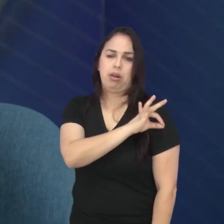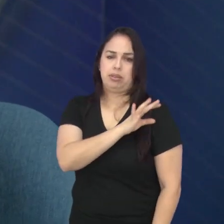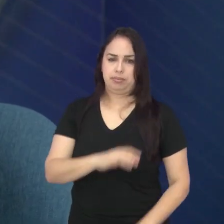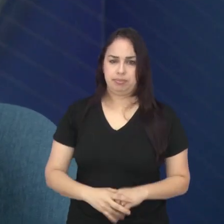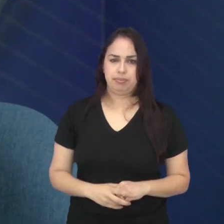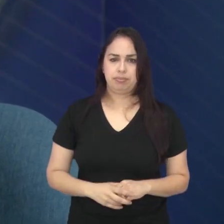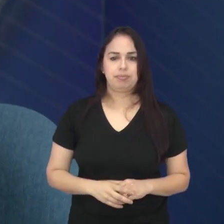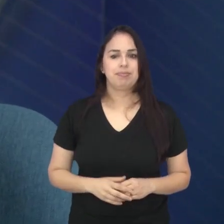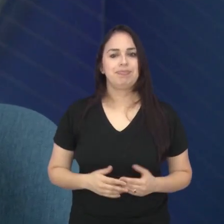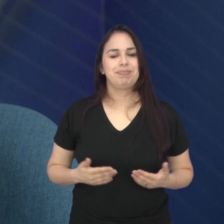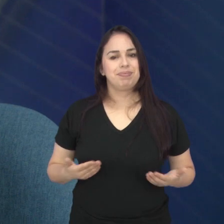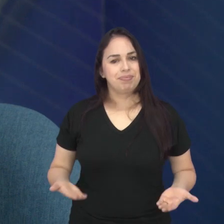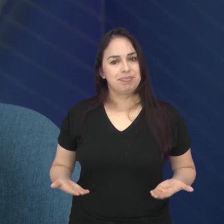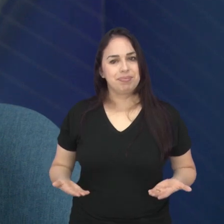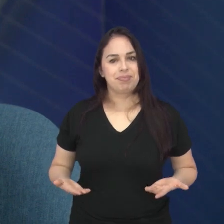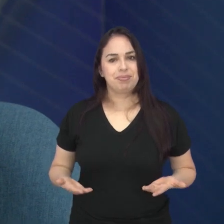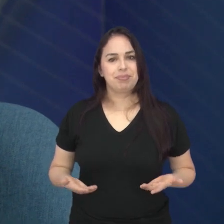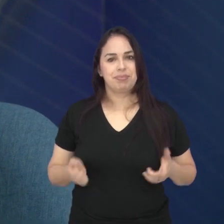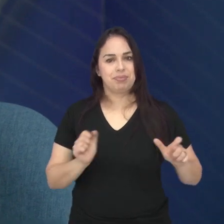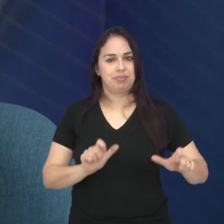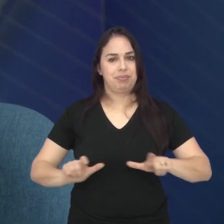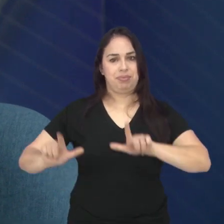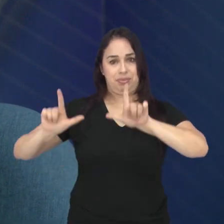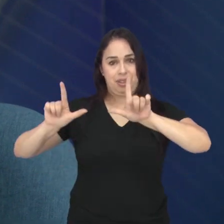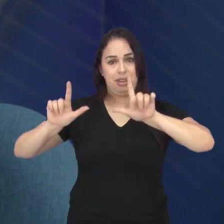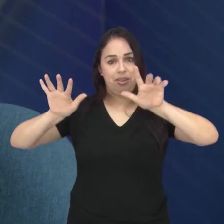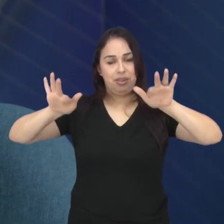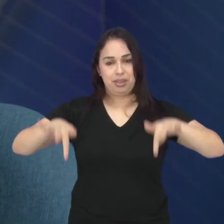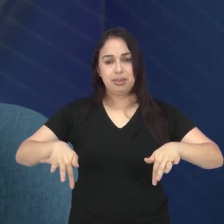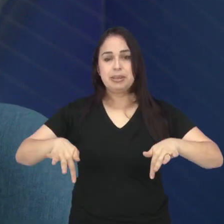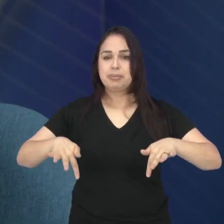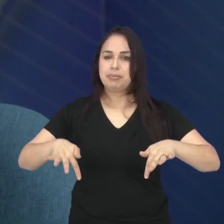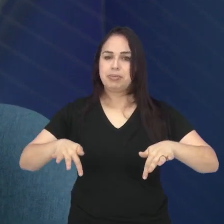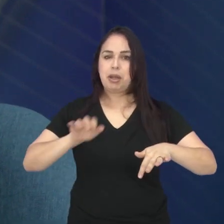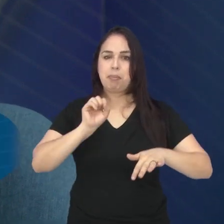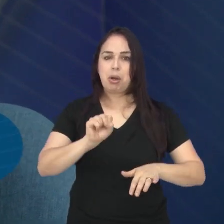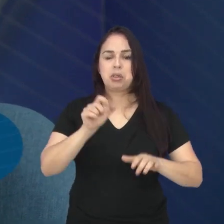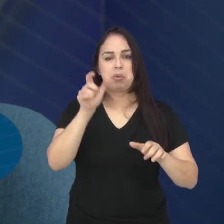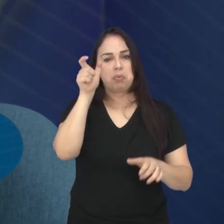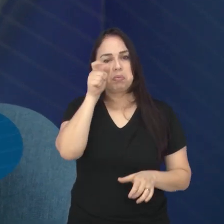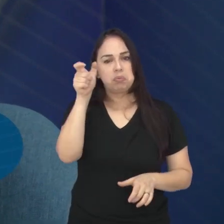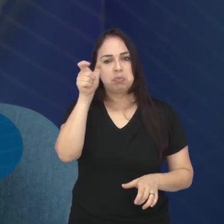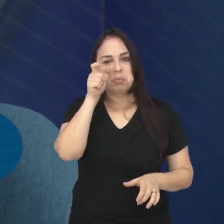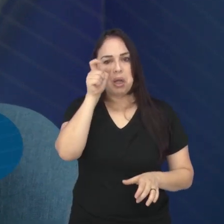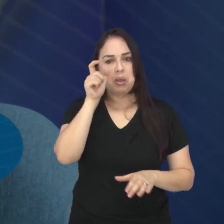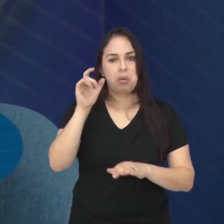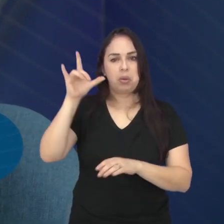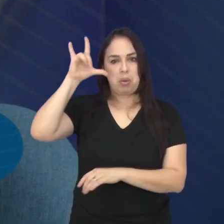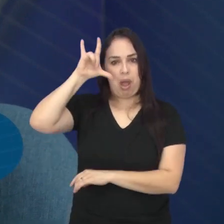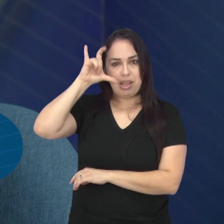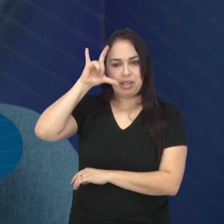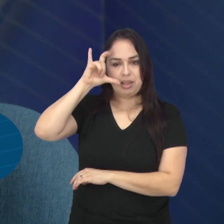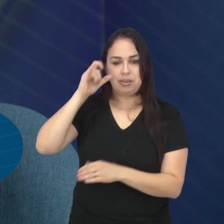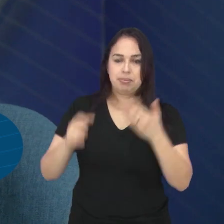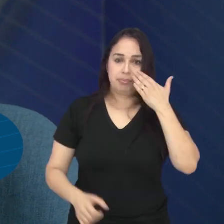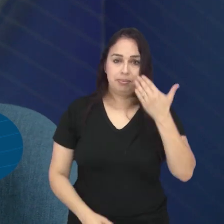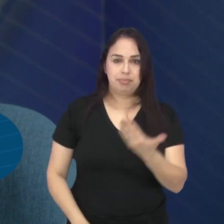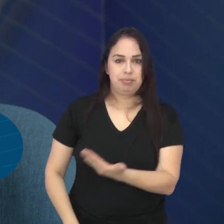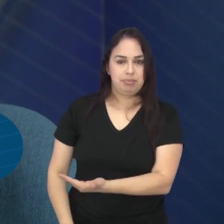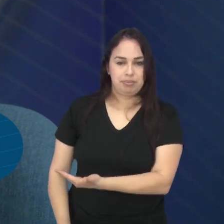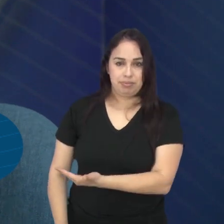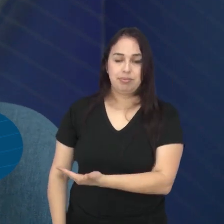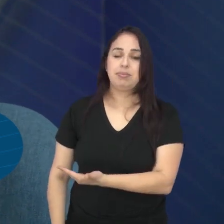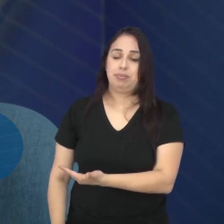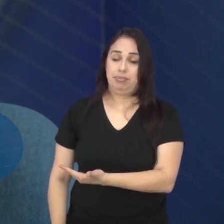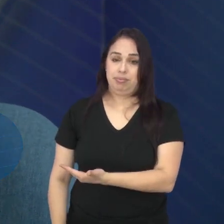nos órgãos competentes. Então é isso, o Diálogos da Cidade de hoje fica por aqui. Você pode nos acompanhar no Instagram, que é